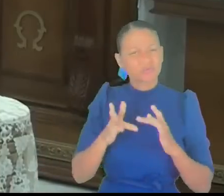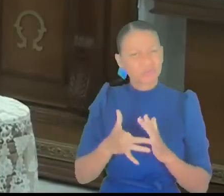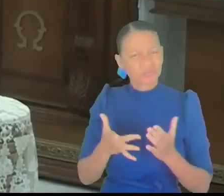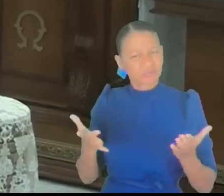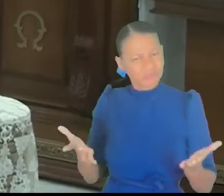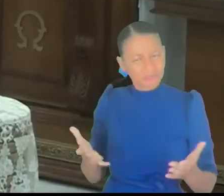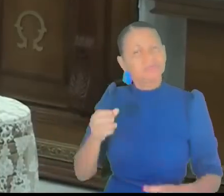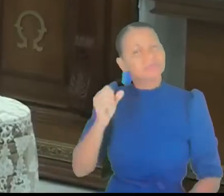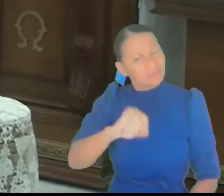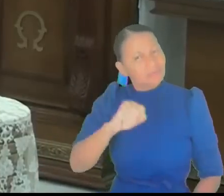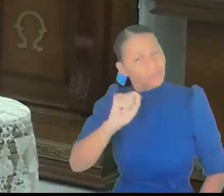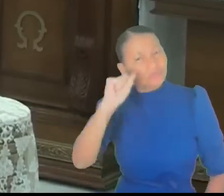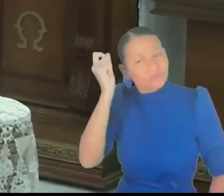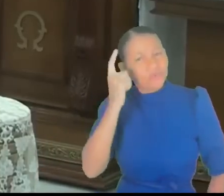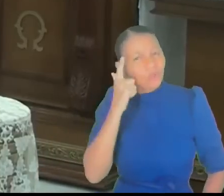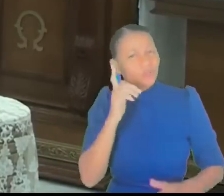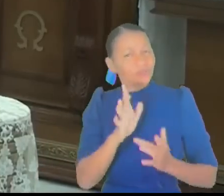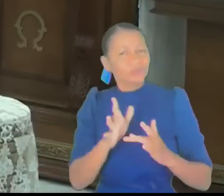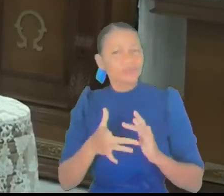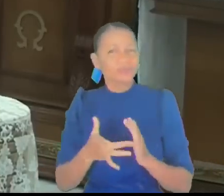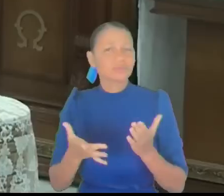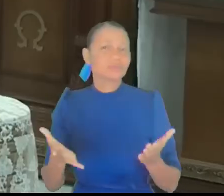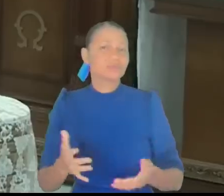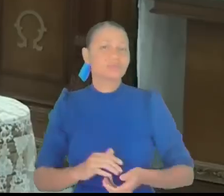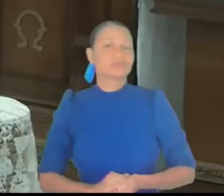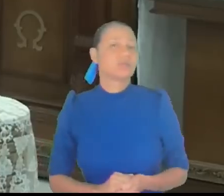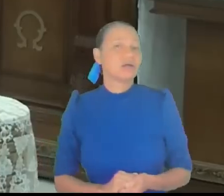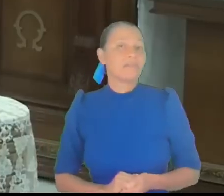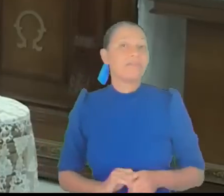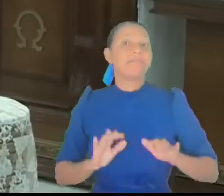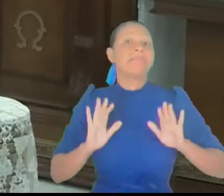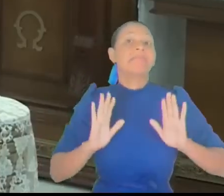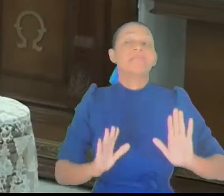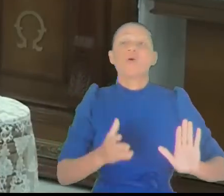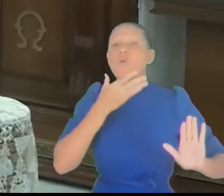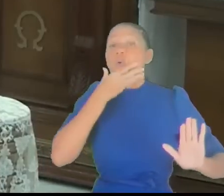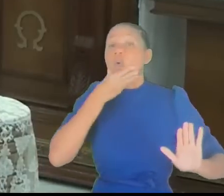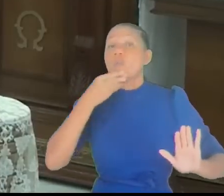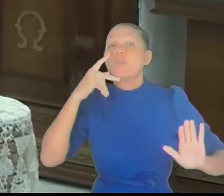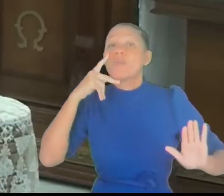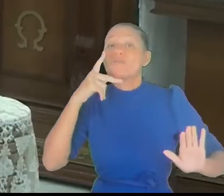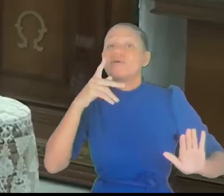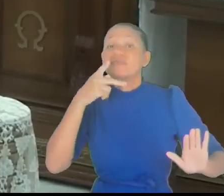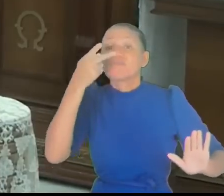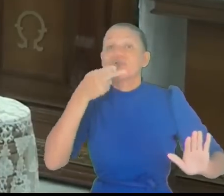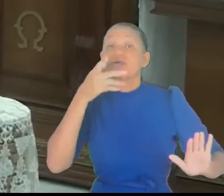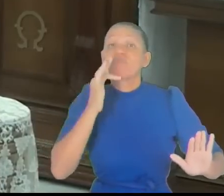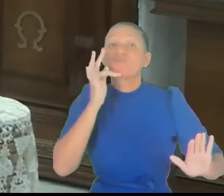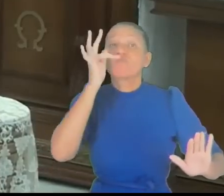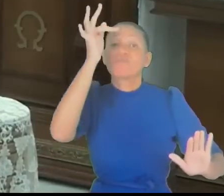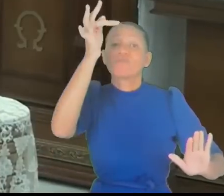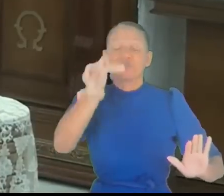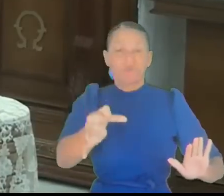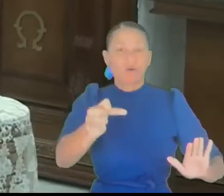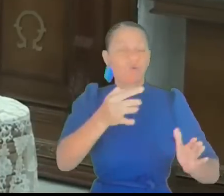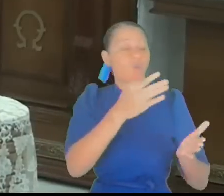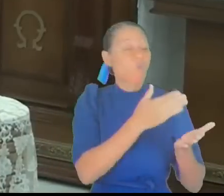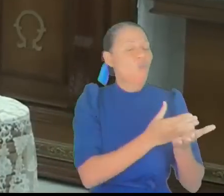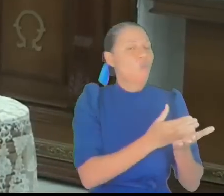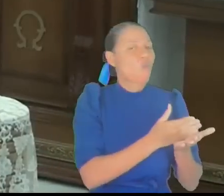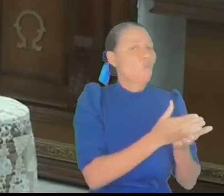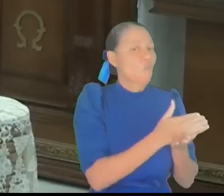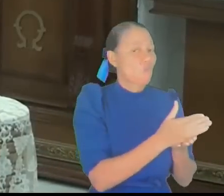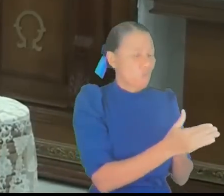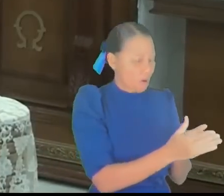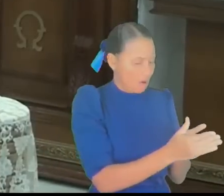Jesus. Mas o profeta está falando do futuro. No começo, a igreja era